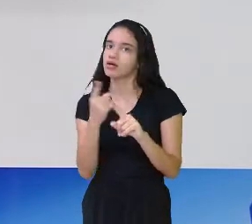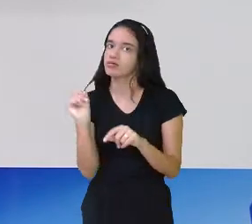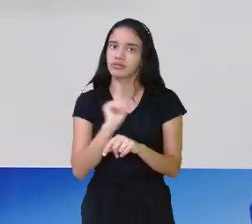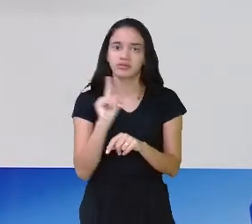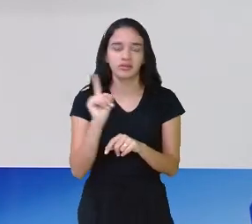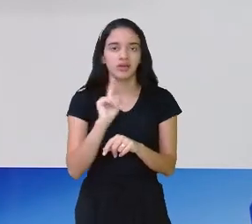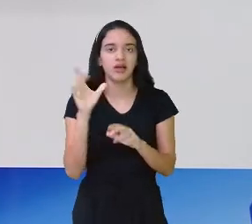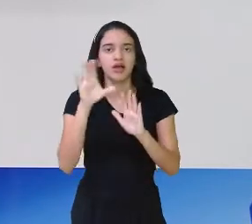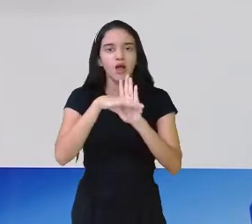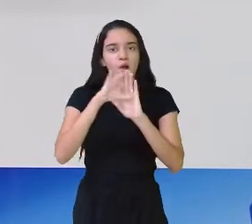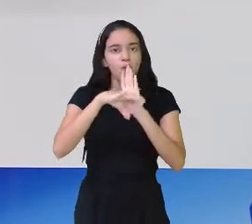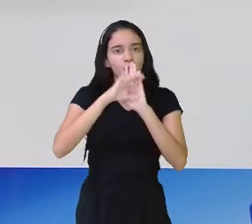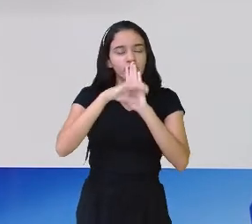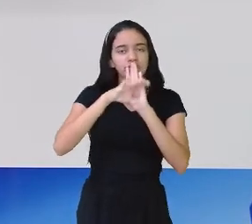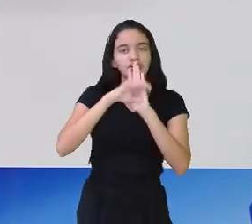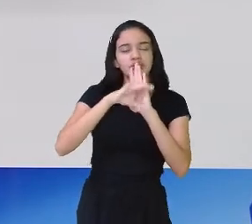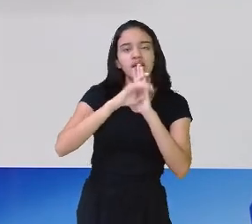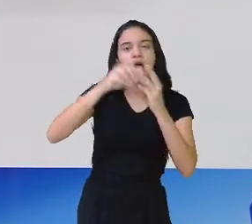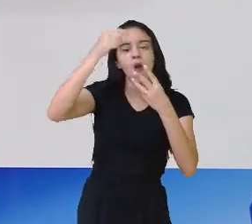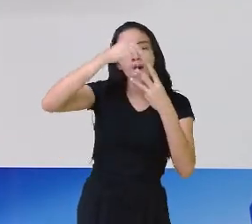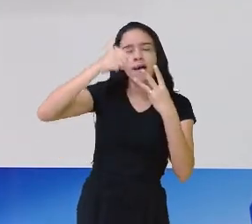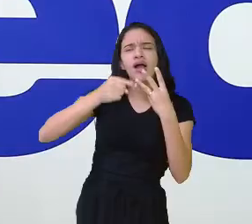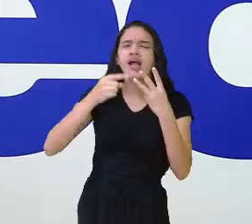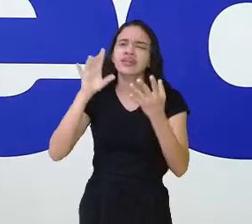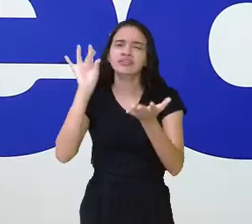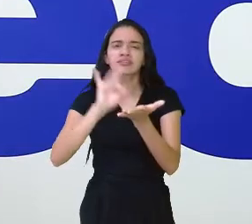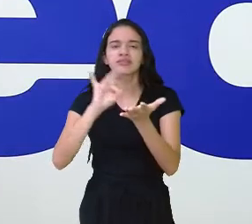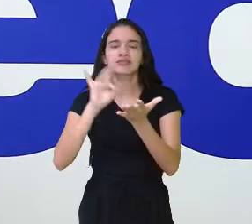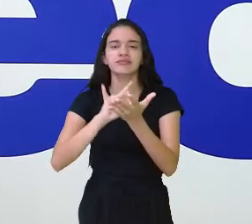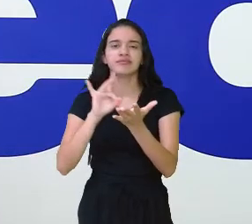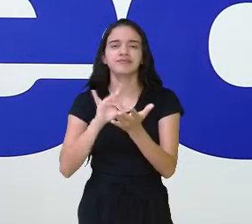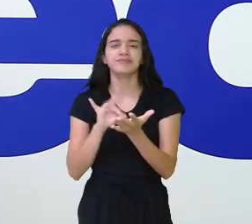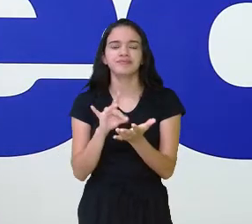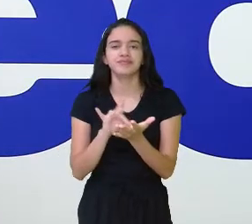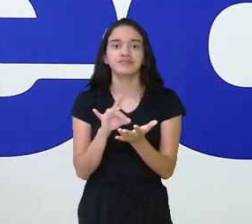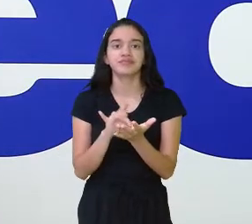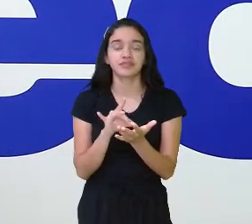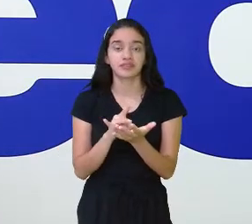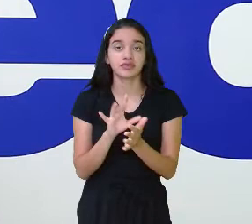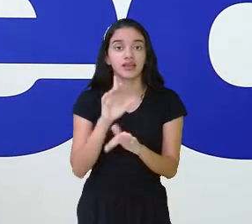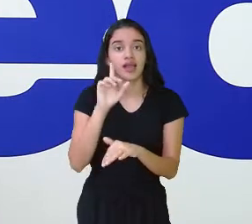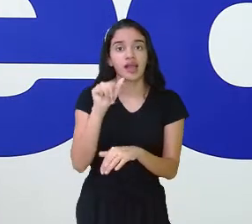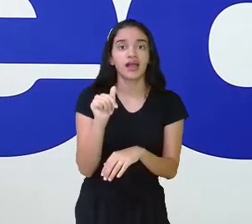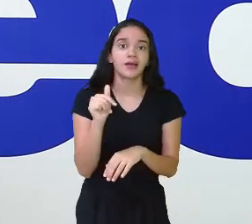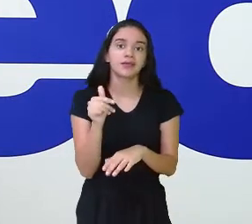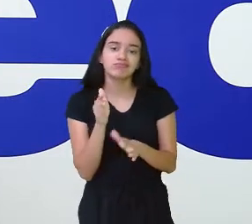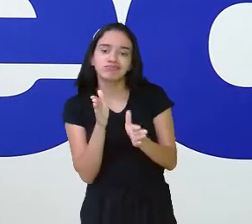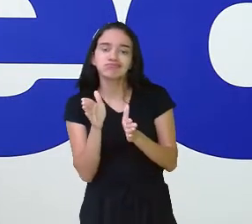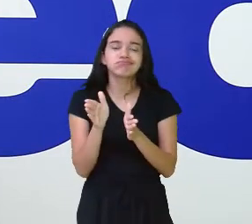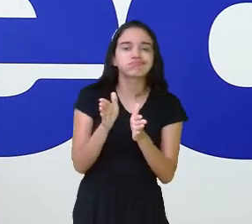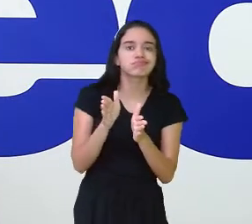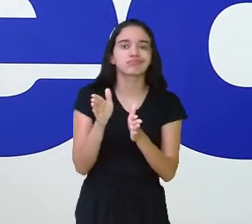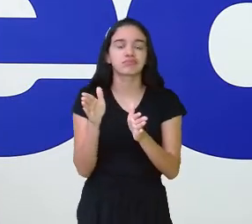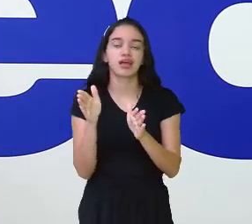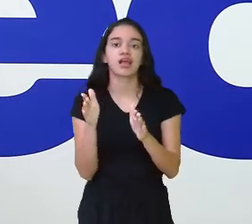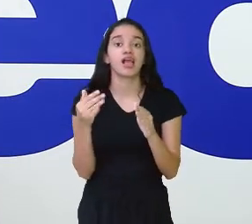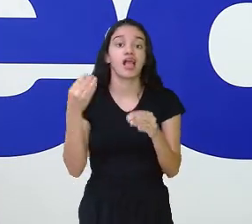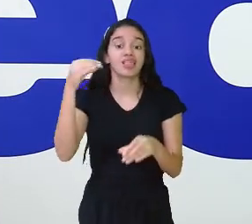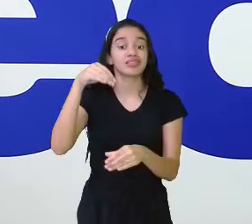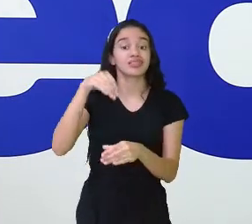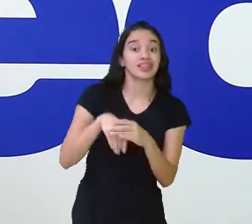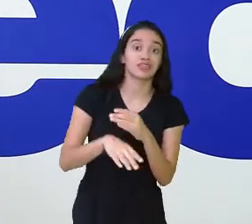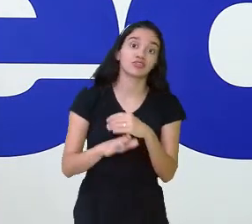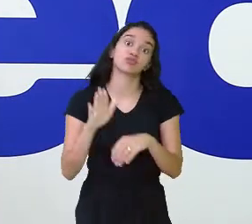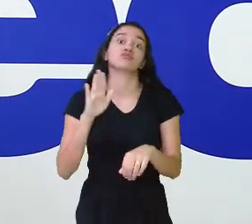elementos conceituais desses 3. Na verdade, né? Eles estão entre, né? Exatamente. Né? Dentro do